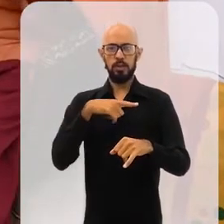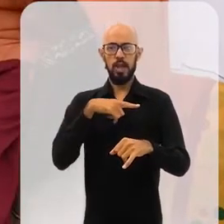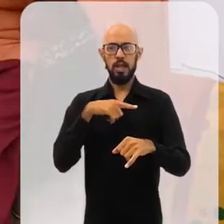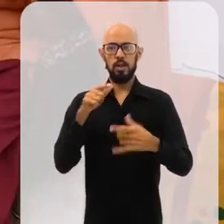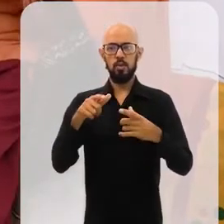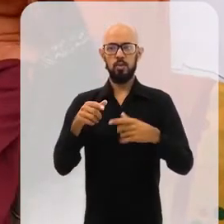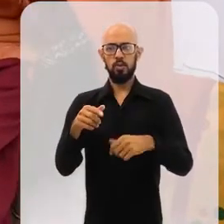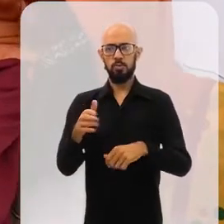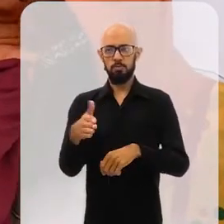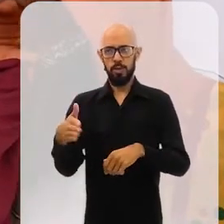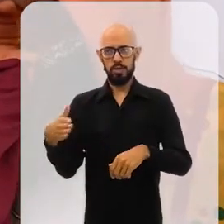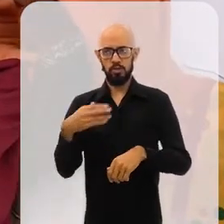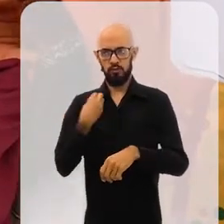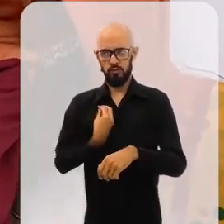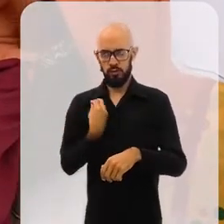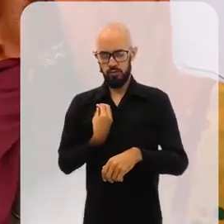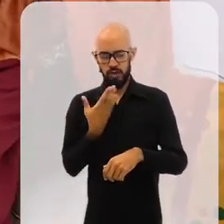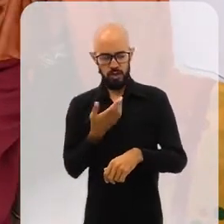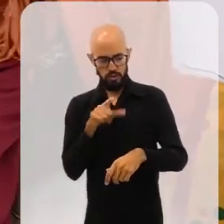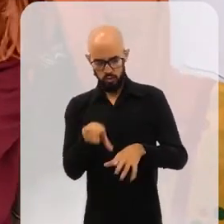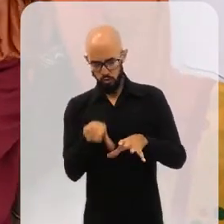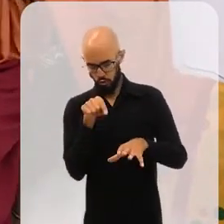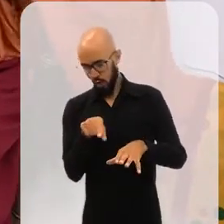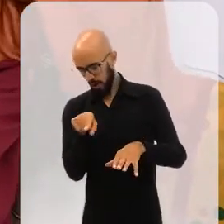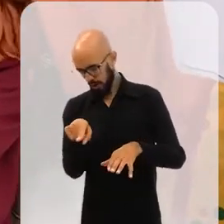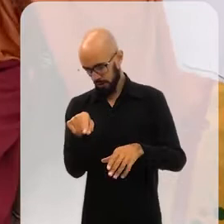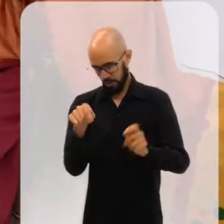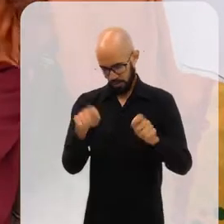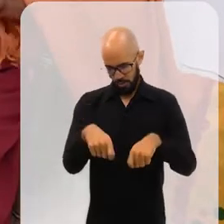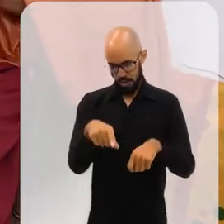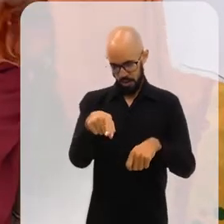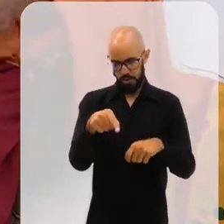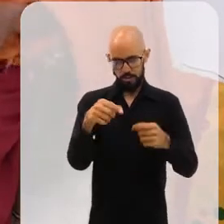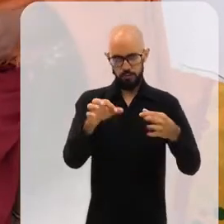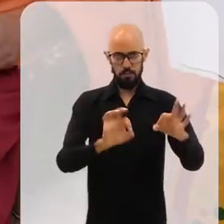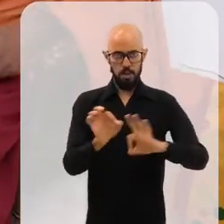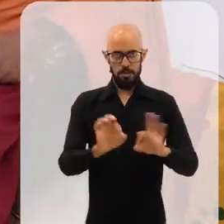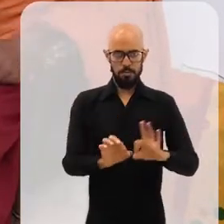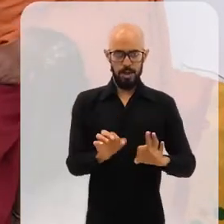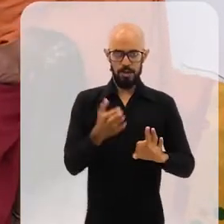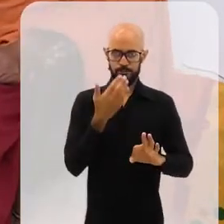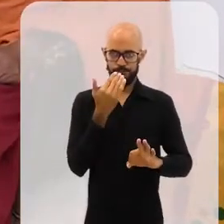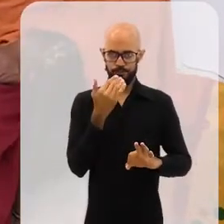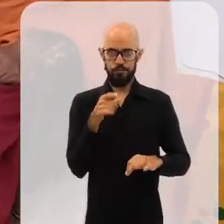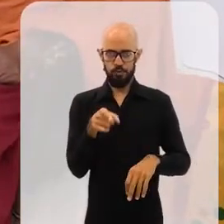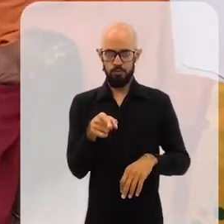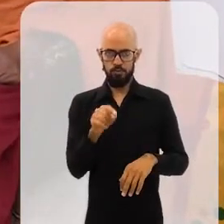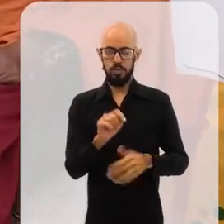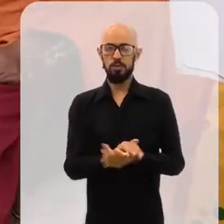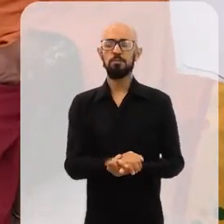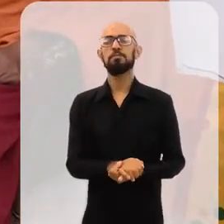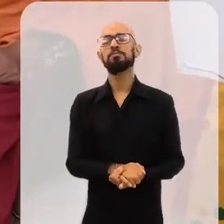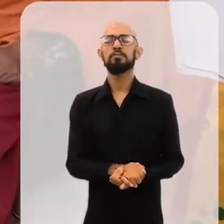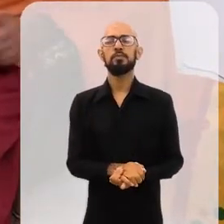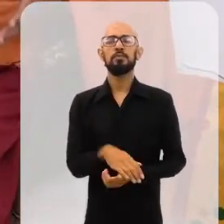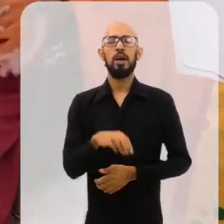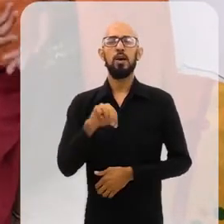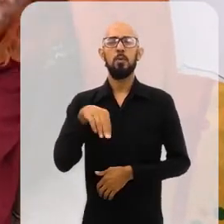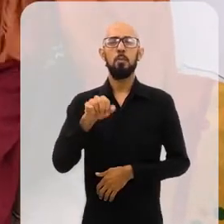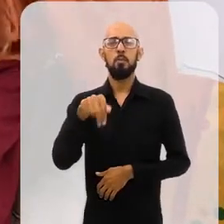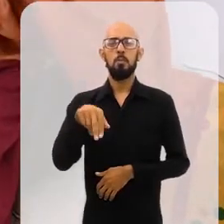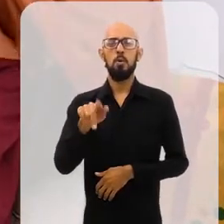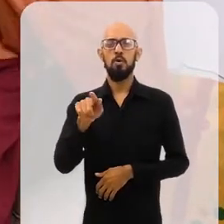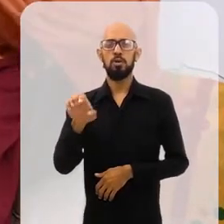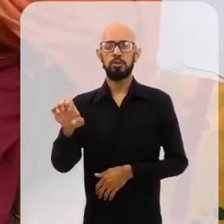serem... Você chega lá, eu quero comer aquele ali. Ele vai lá, corta, prepara na sua frente. E o que os monges fazem? Eles vão lá, compram